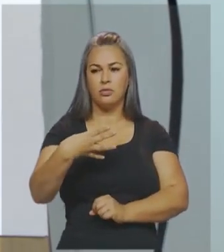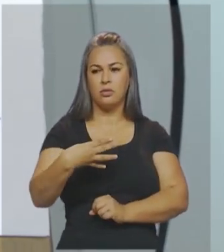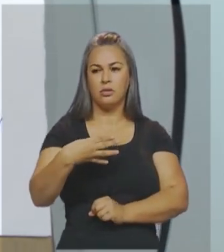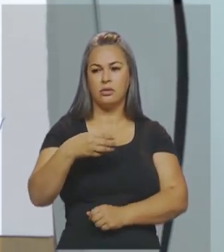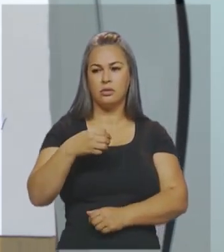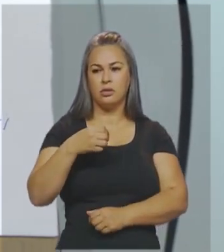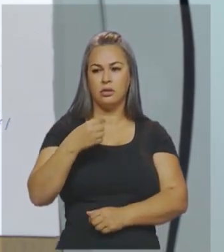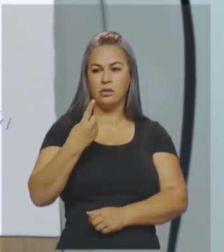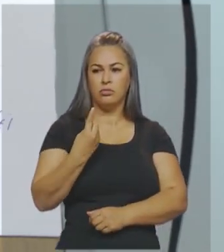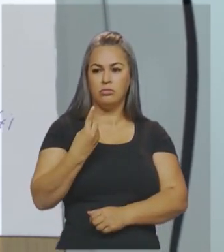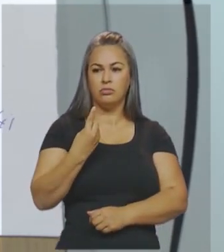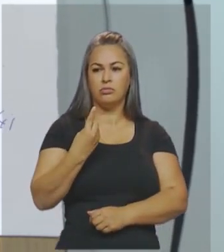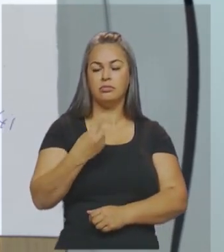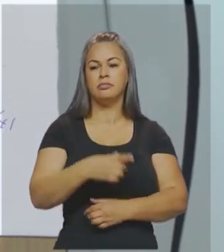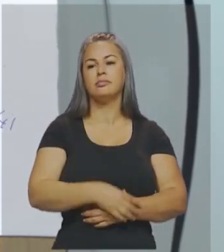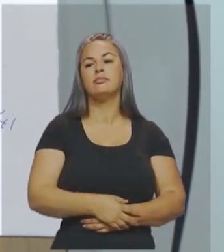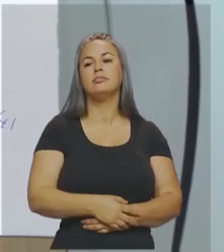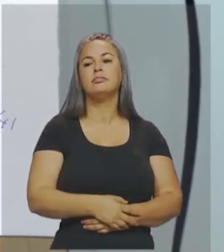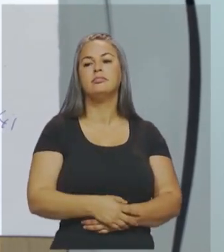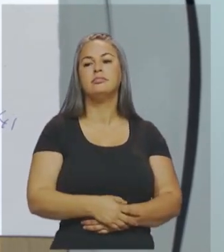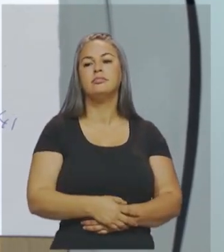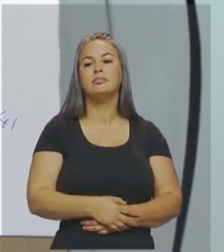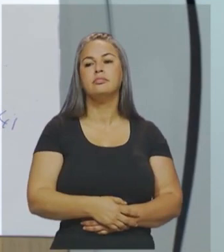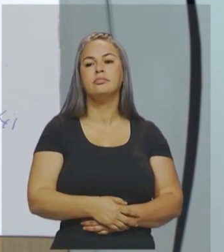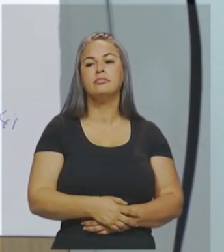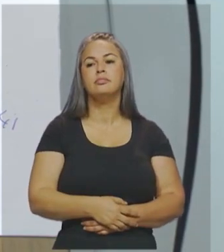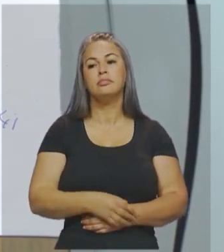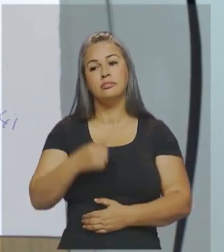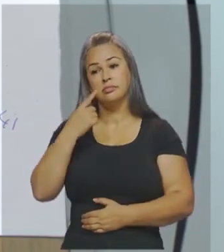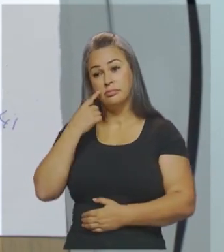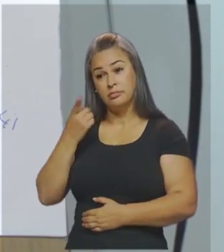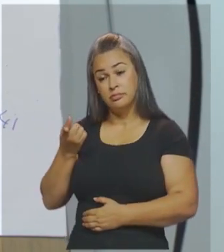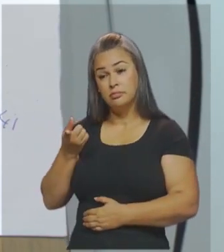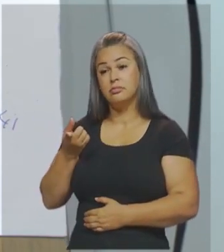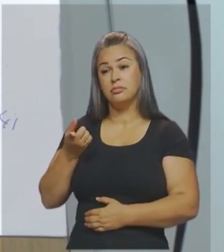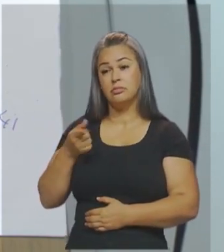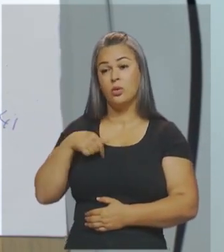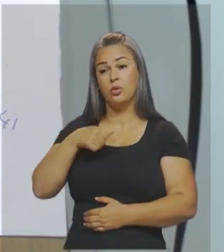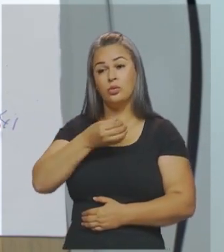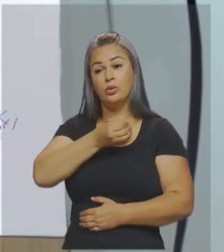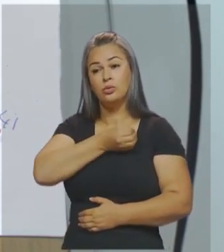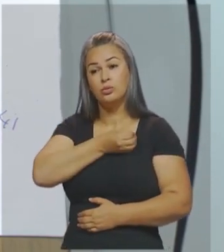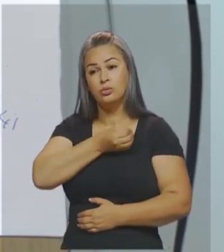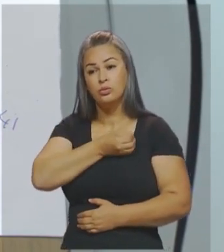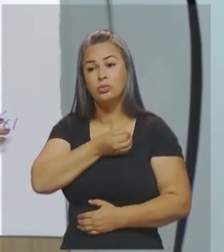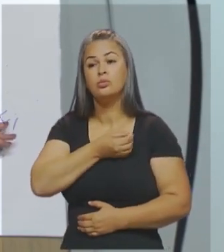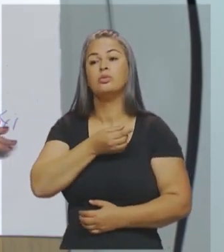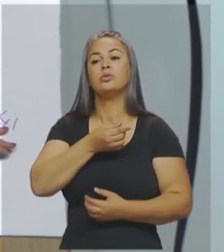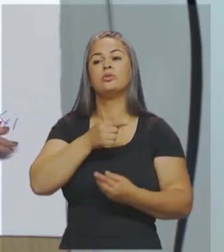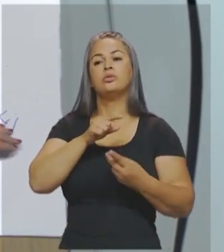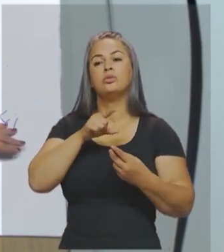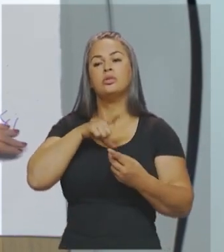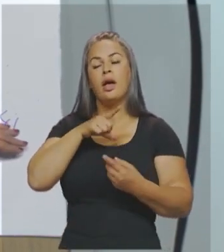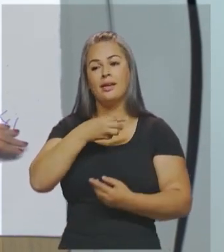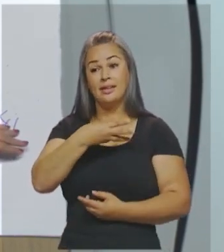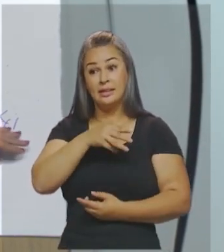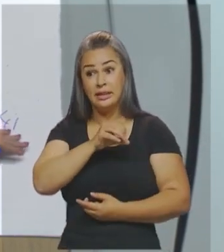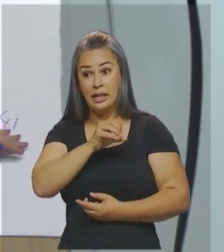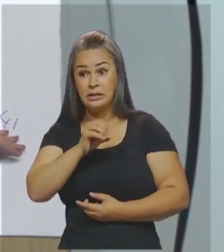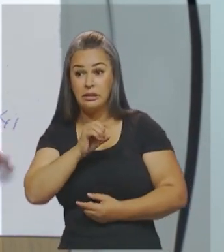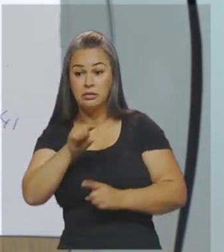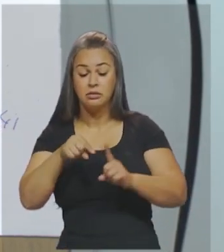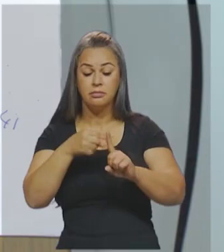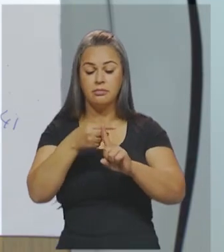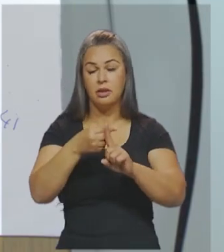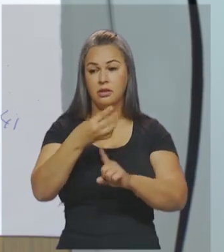341. Então, eu compus o número, né? O número está composto de 300 com mais 40 com mais